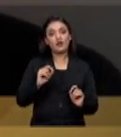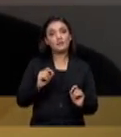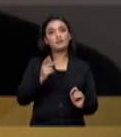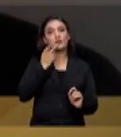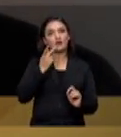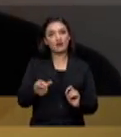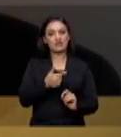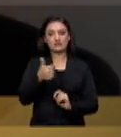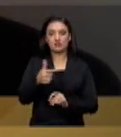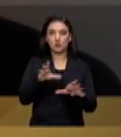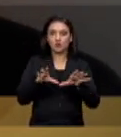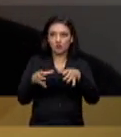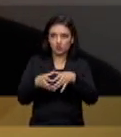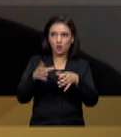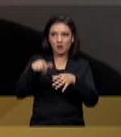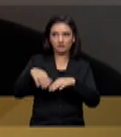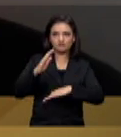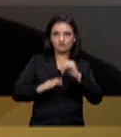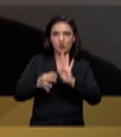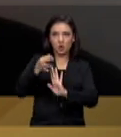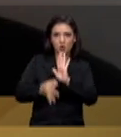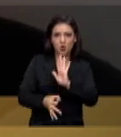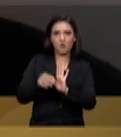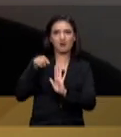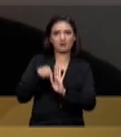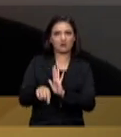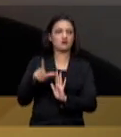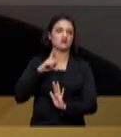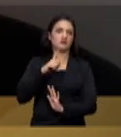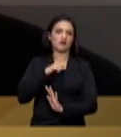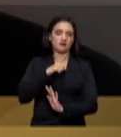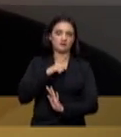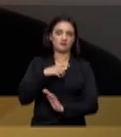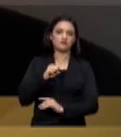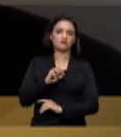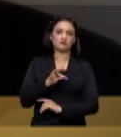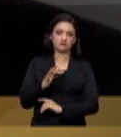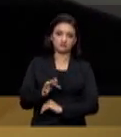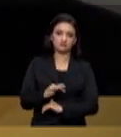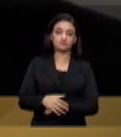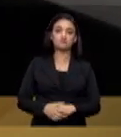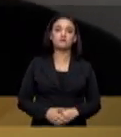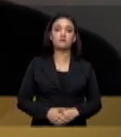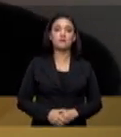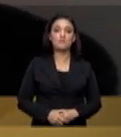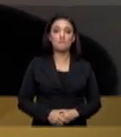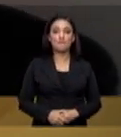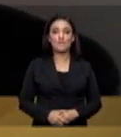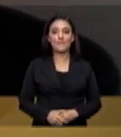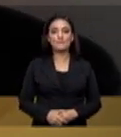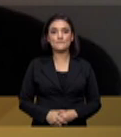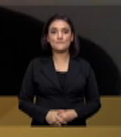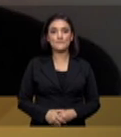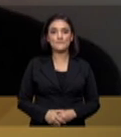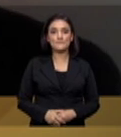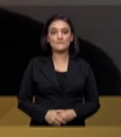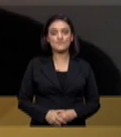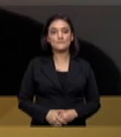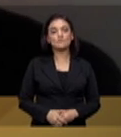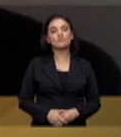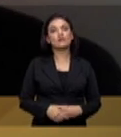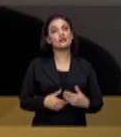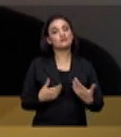da segunda turma do Supremo Tribunal Federal. Segunda turma, permito-me registrar o ensejo